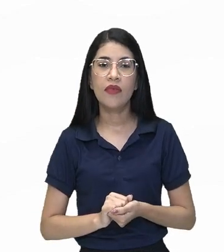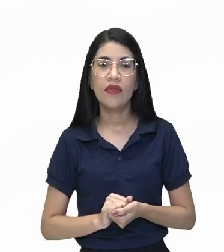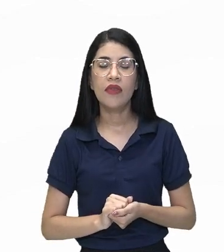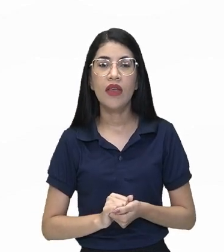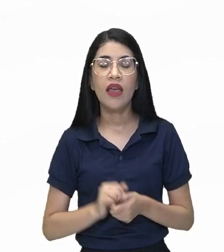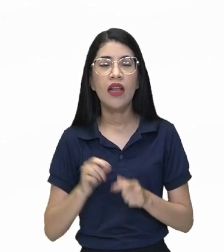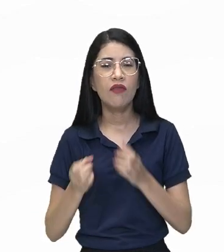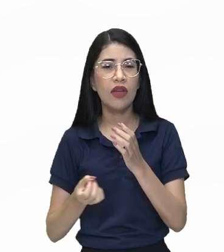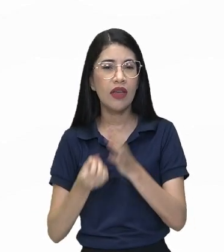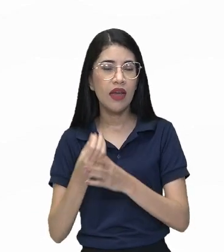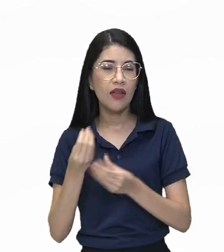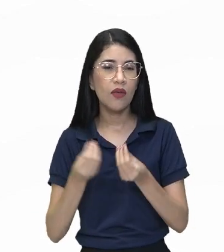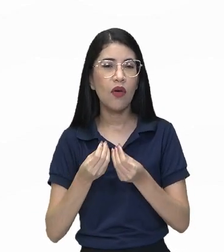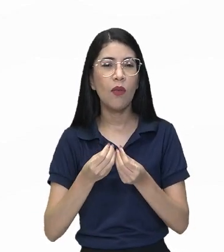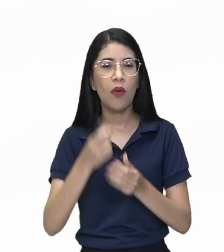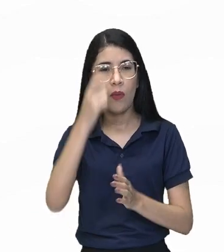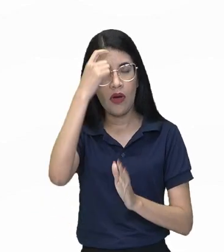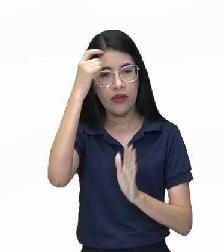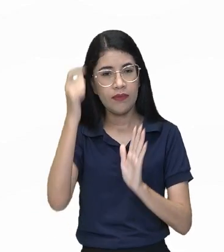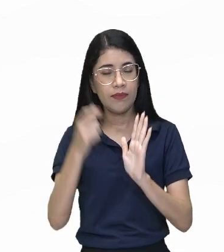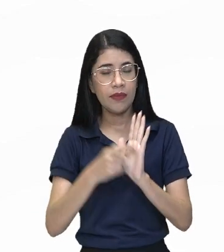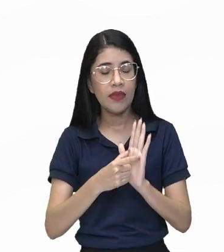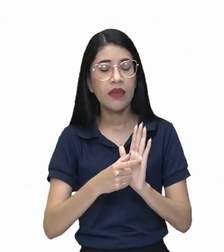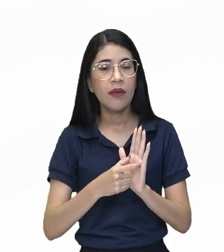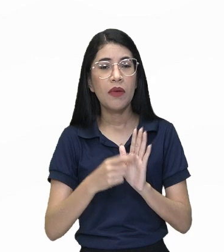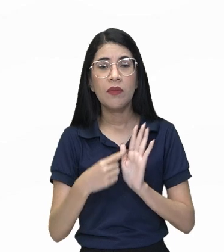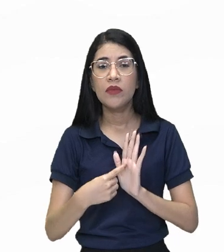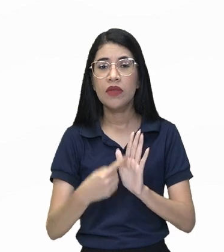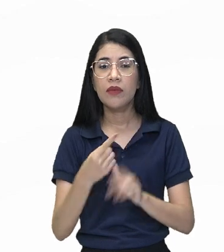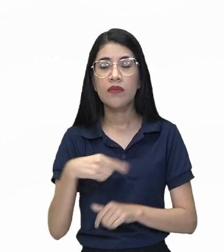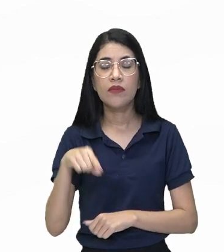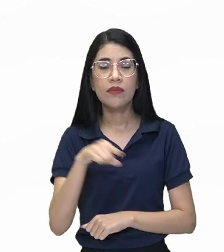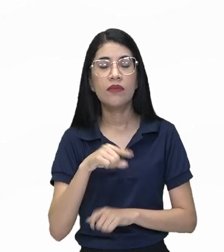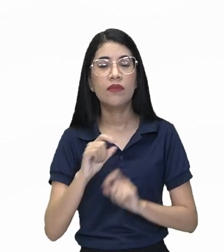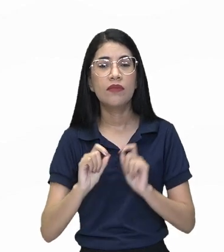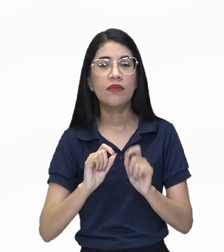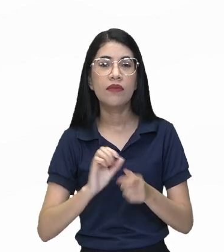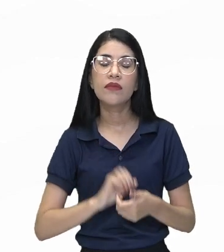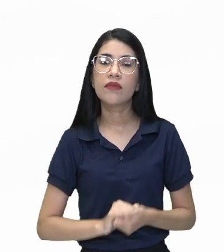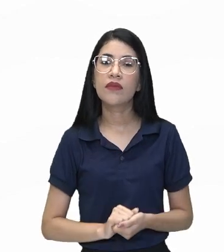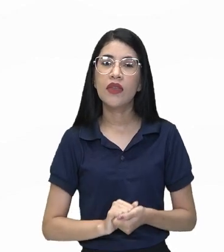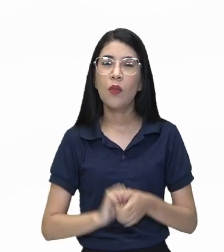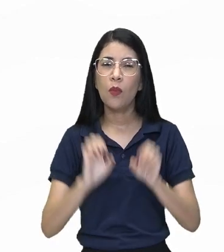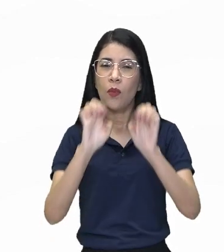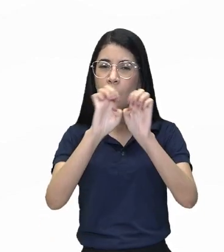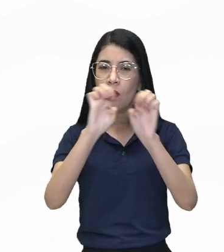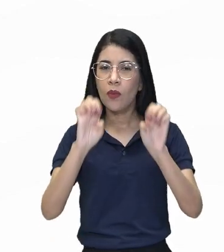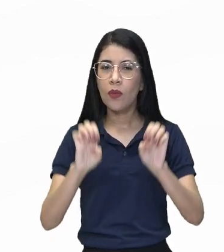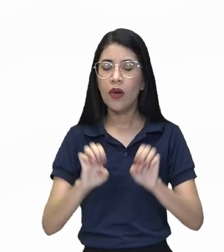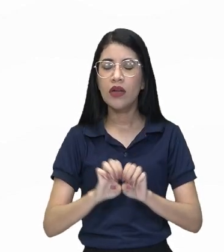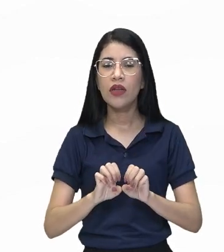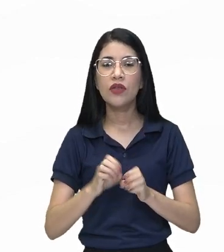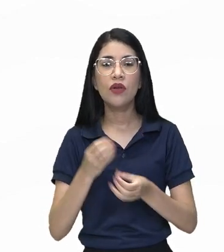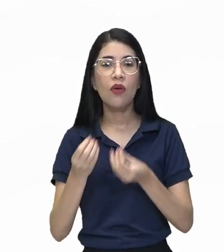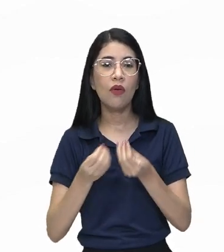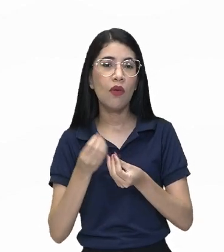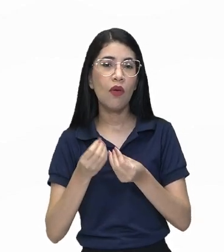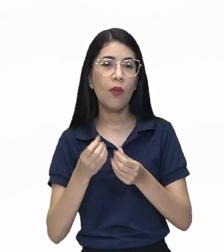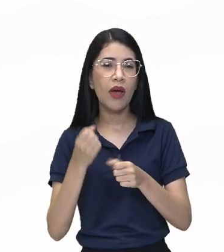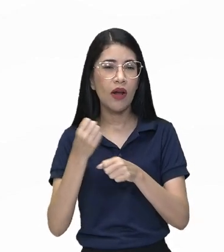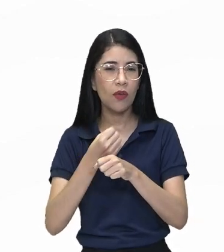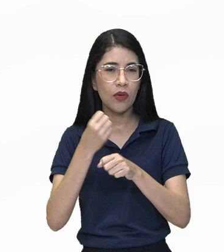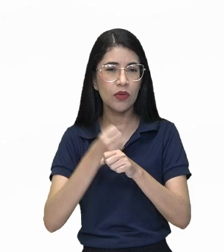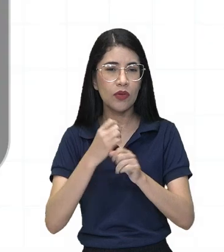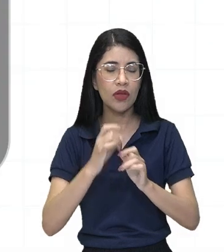através da inteligência artificial, certo? Para mostrar para vocês uma estrutura de um teatro